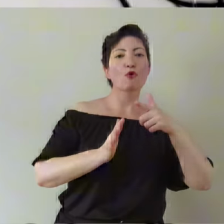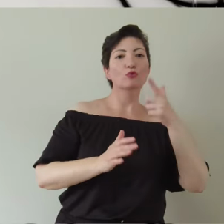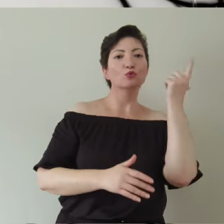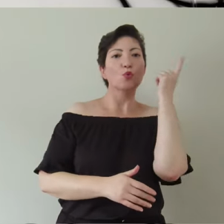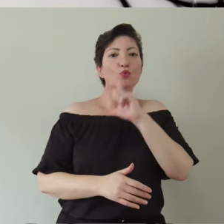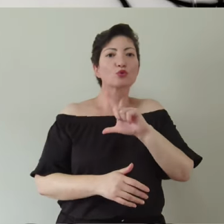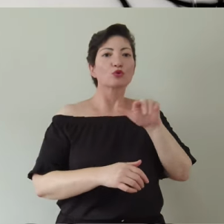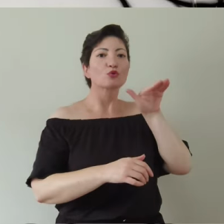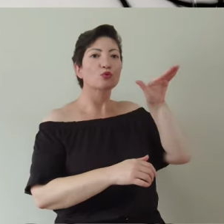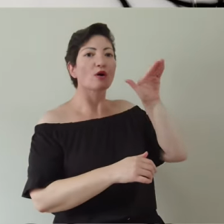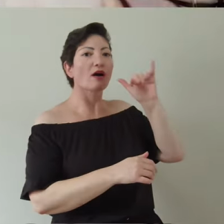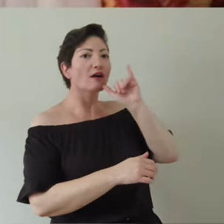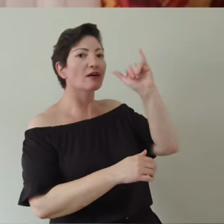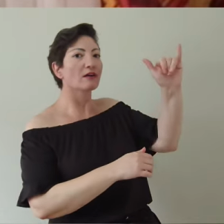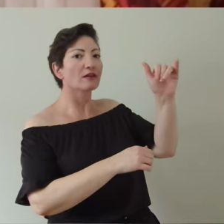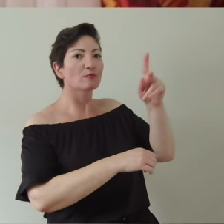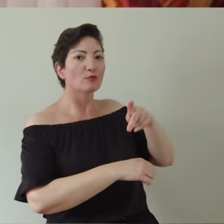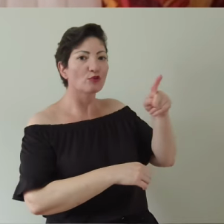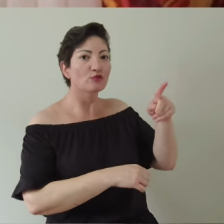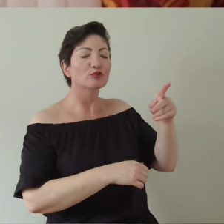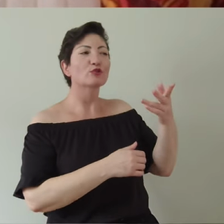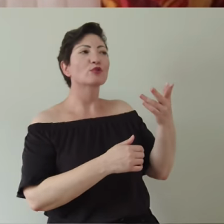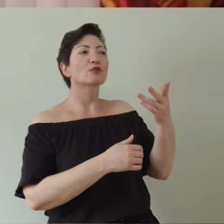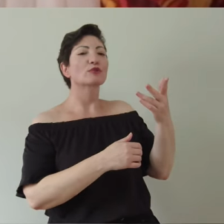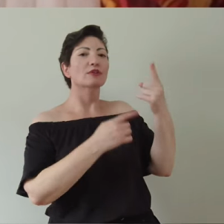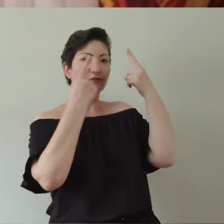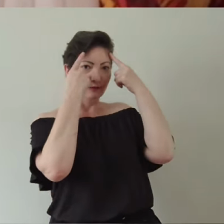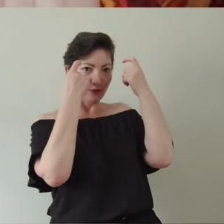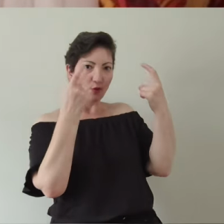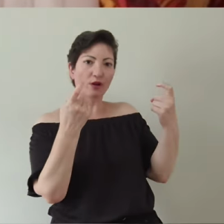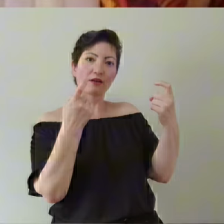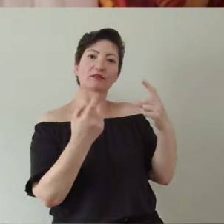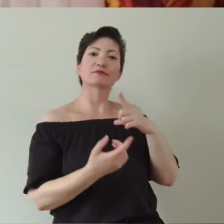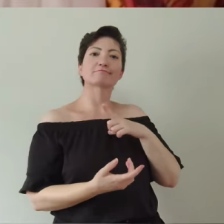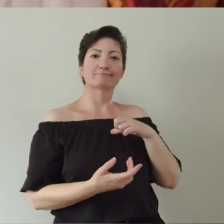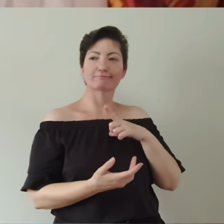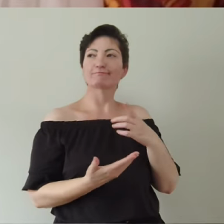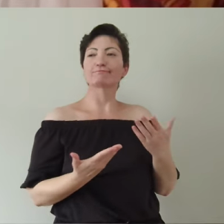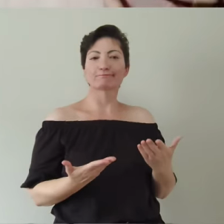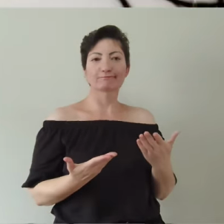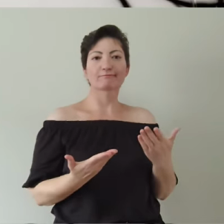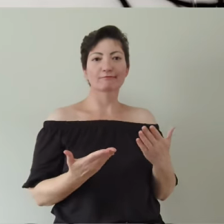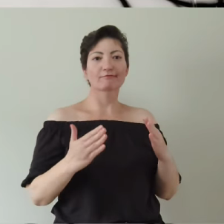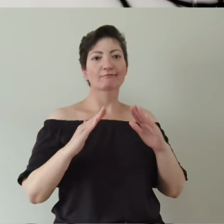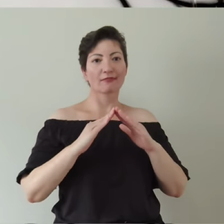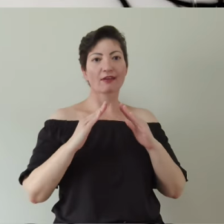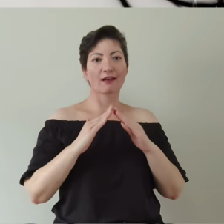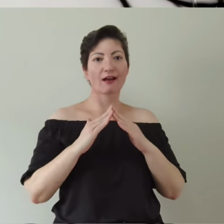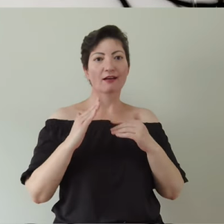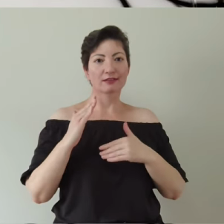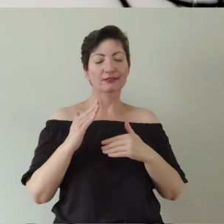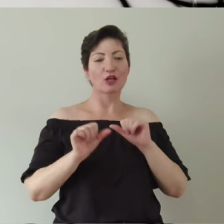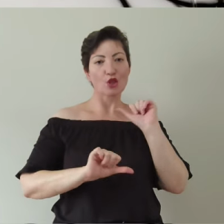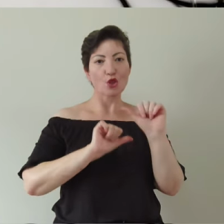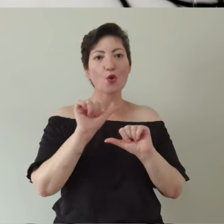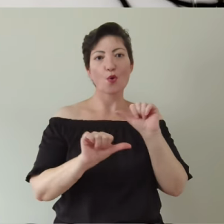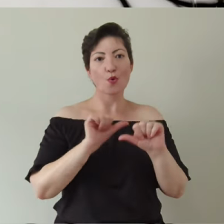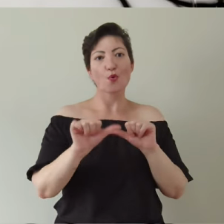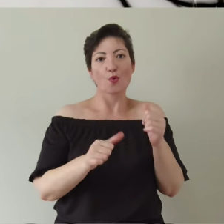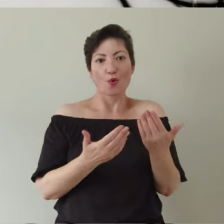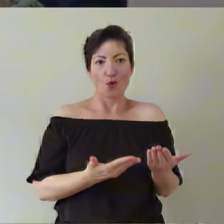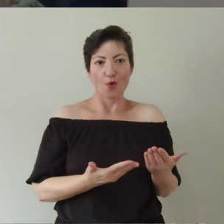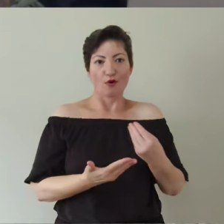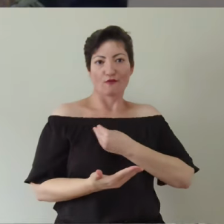aos professores, né, à comunidade escolar, as violências que sofriam em casa. Pudemos mudar a realidade de uma criança a partir de um